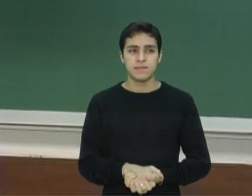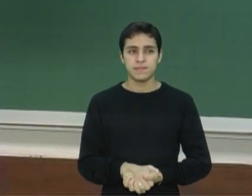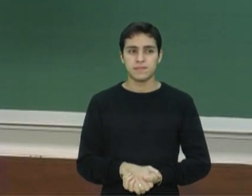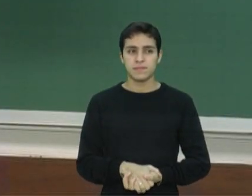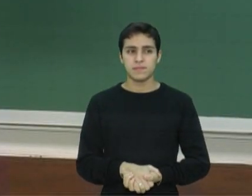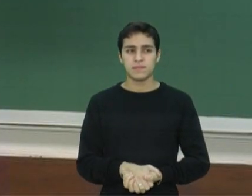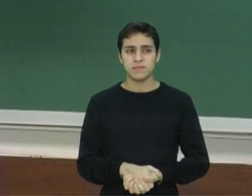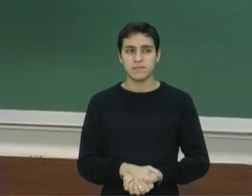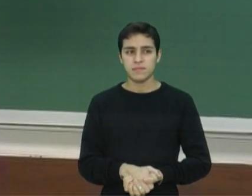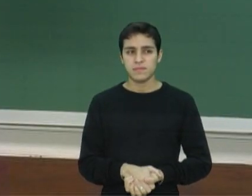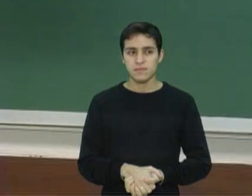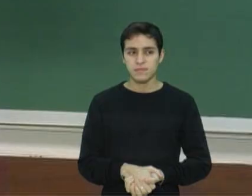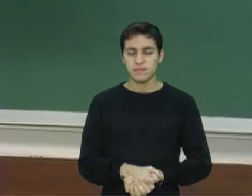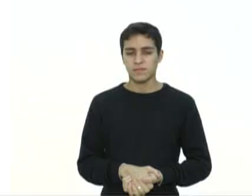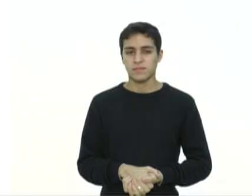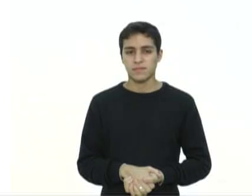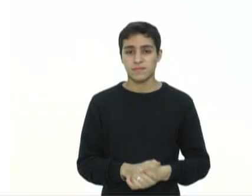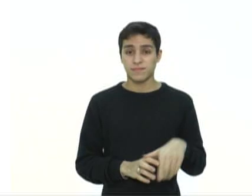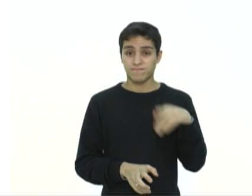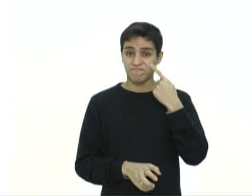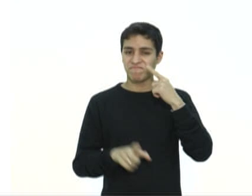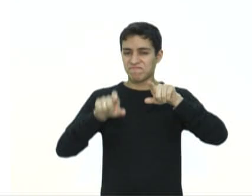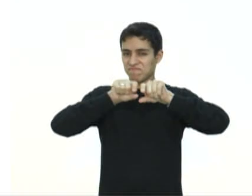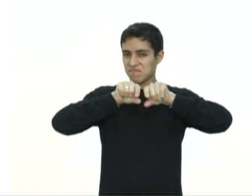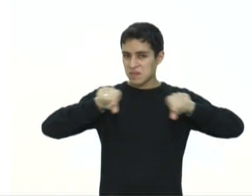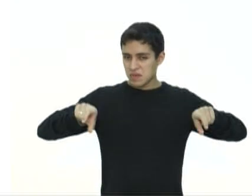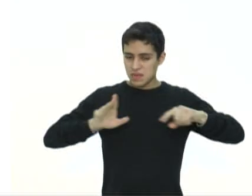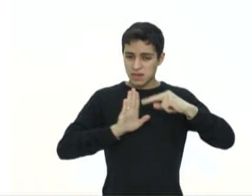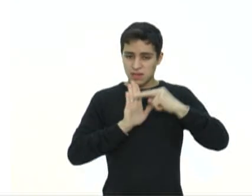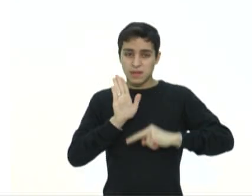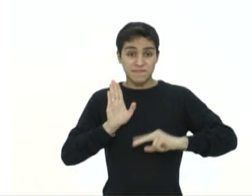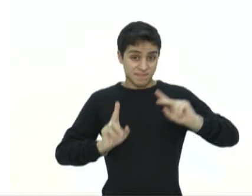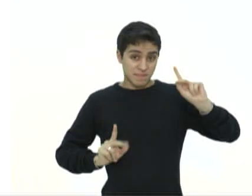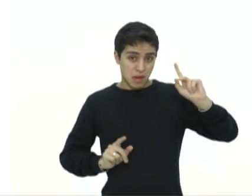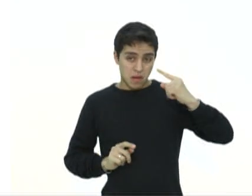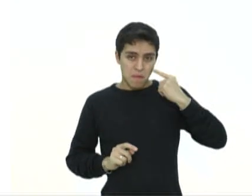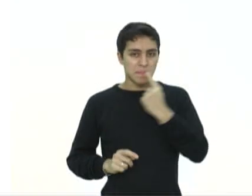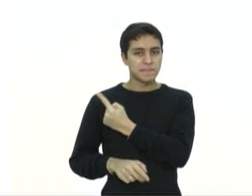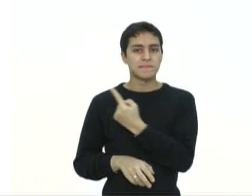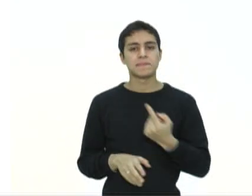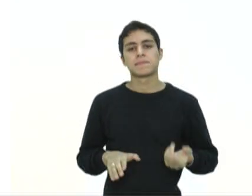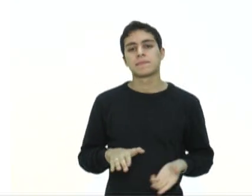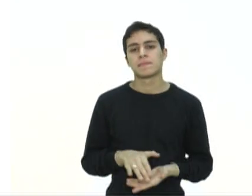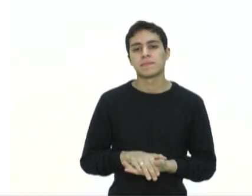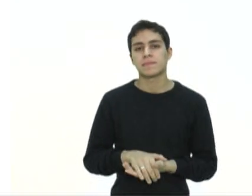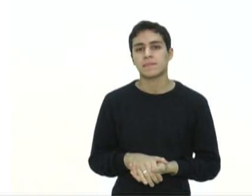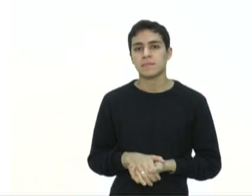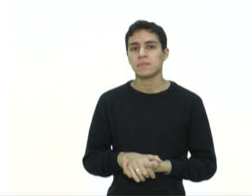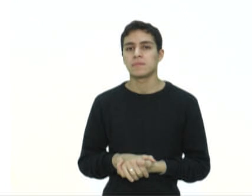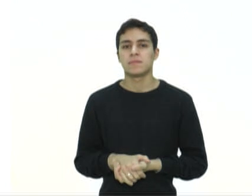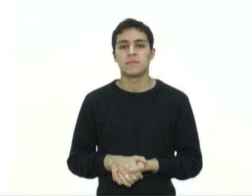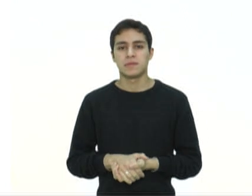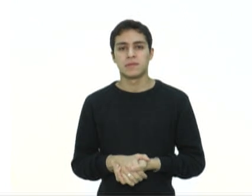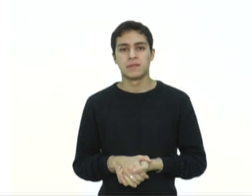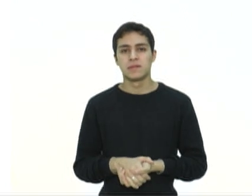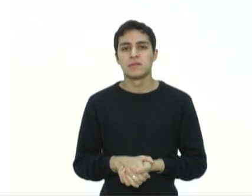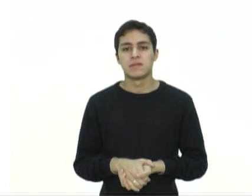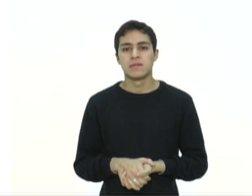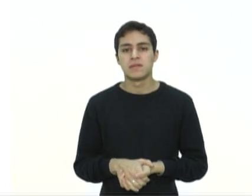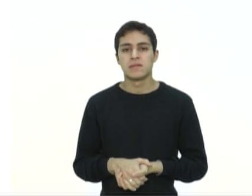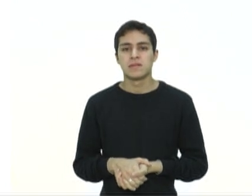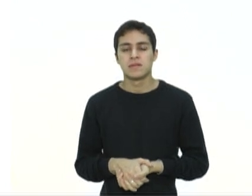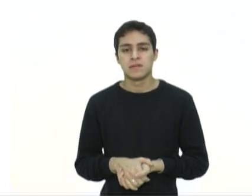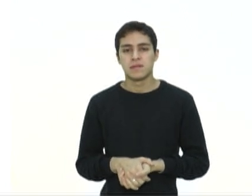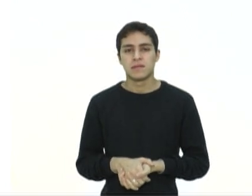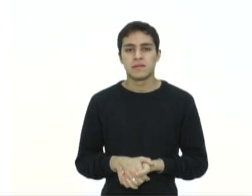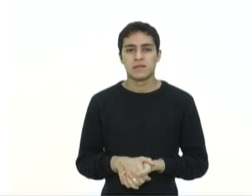Entonces, esta casa necesita una mano de pintura en su frente. E tu frente está muy